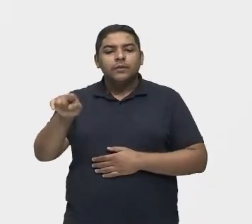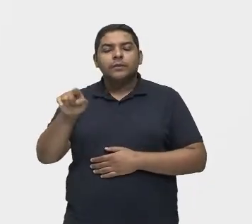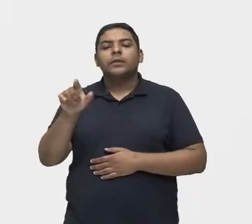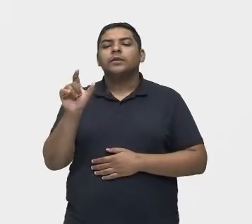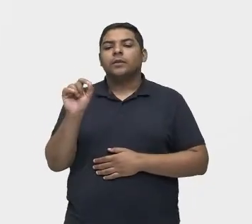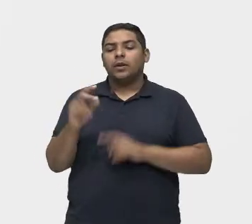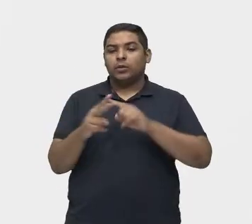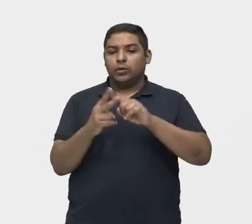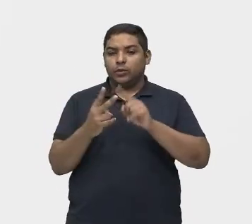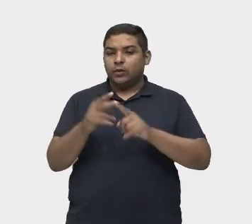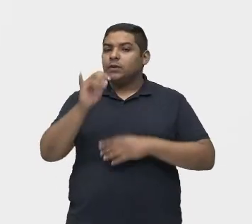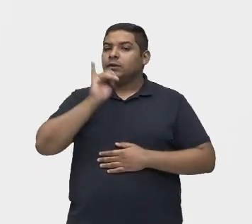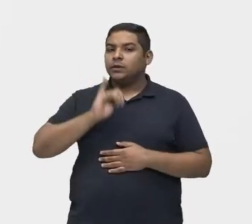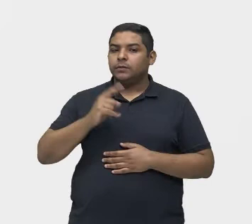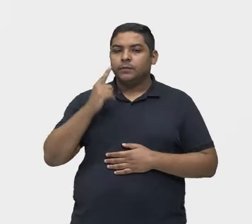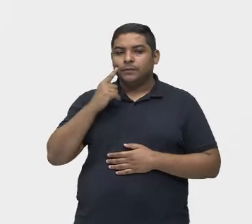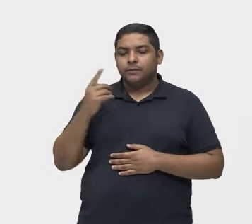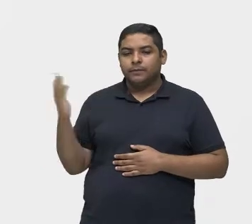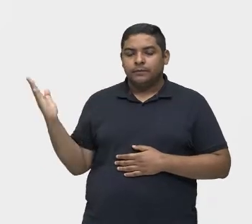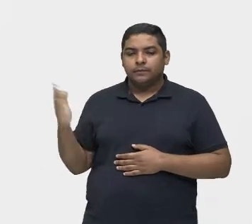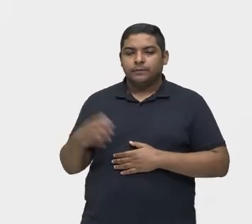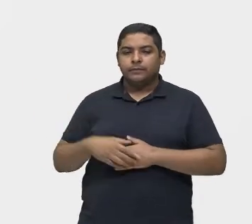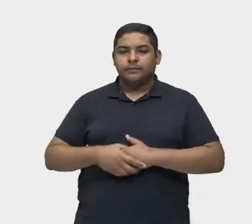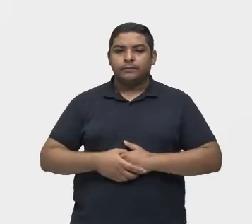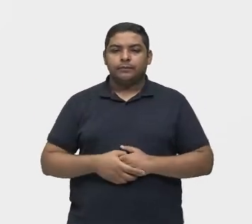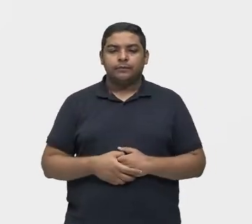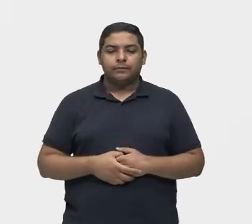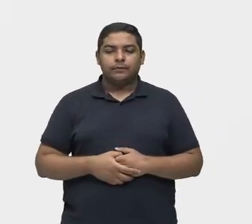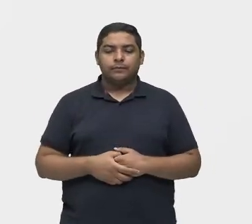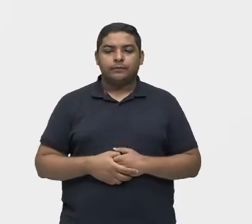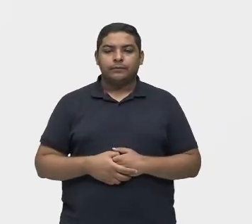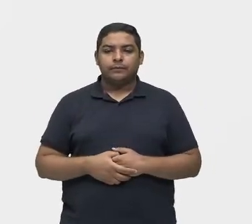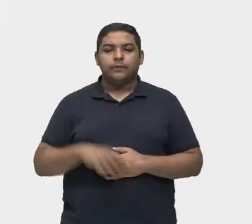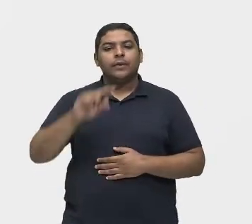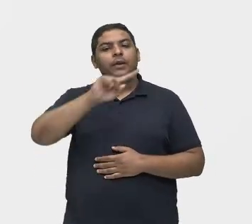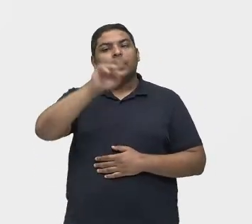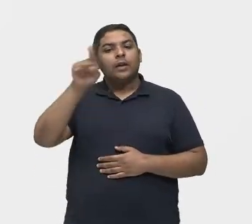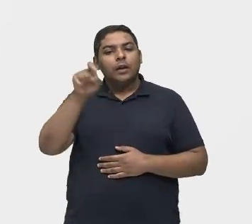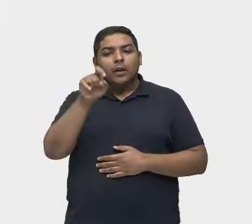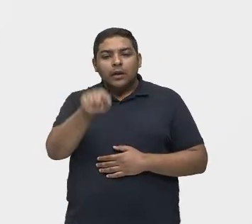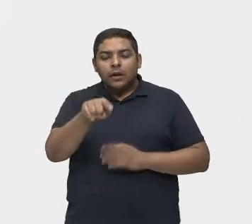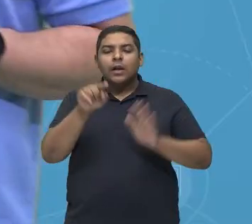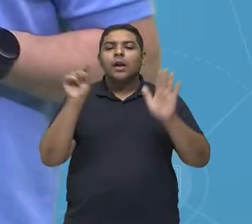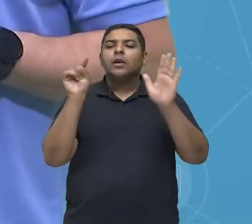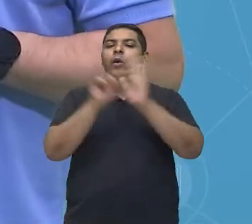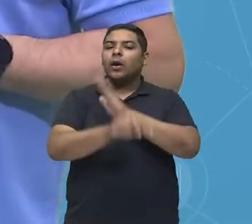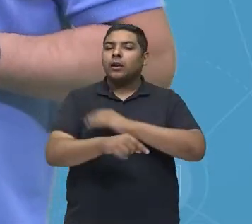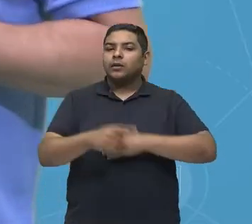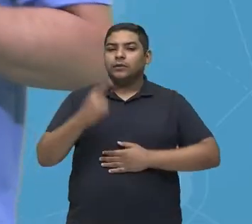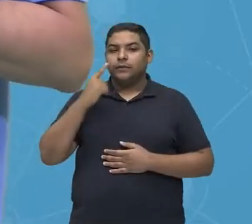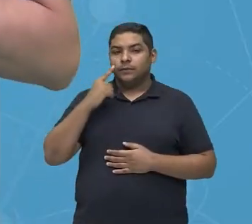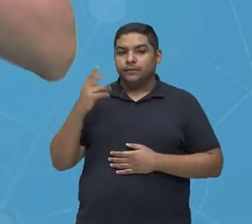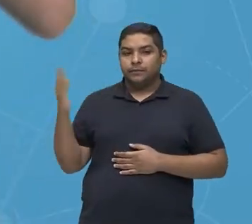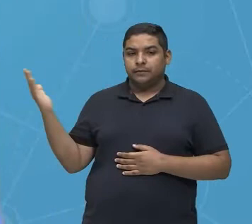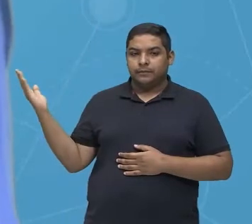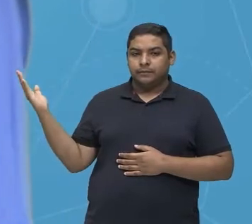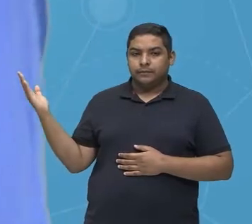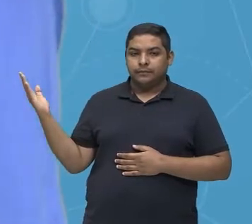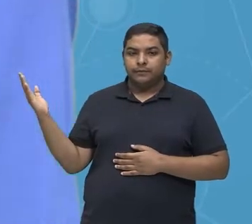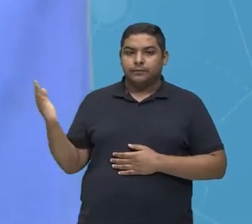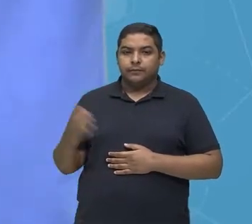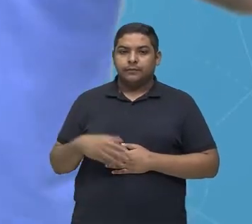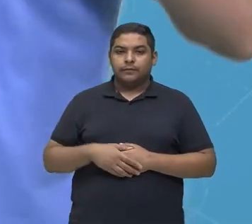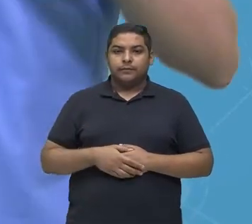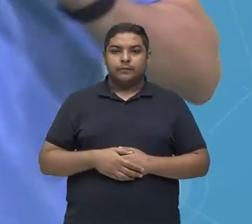aqui, 2 exemplos, olha só, com a forma interrogativa aí do verbo to be no passado. Vamos ver então essa estrutura. Olha só,